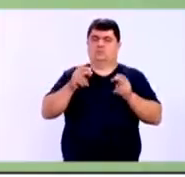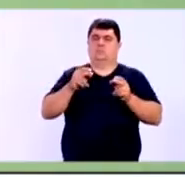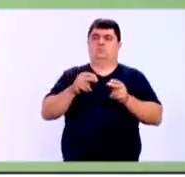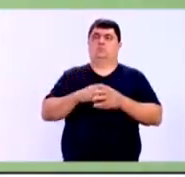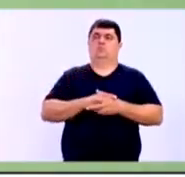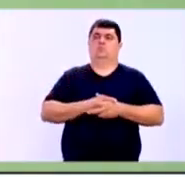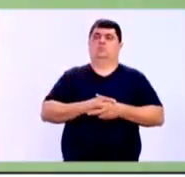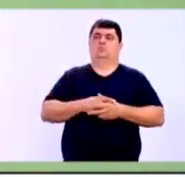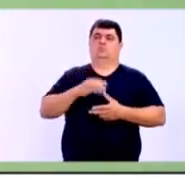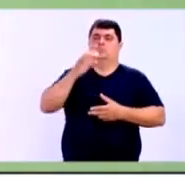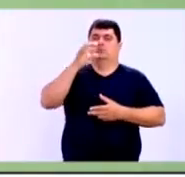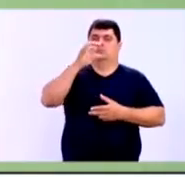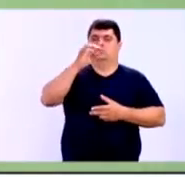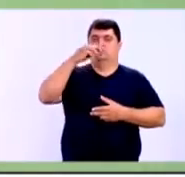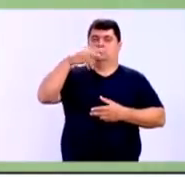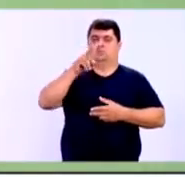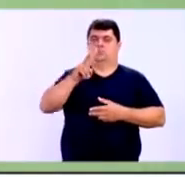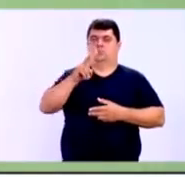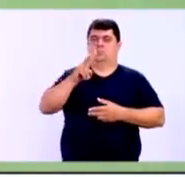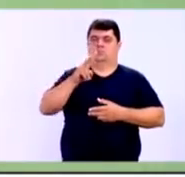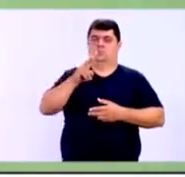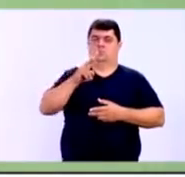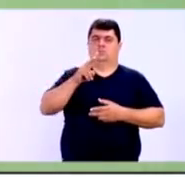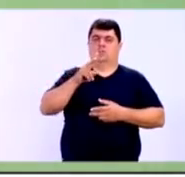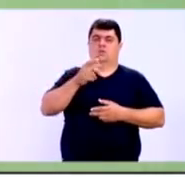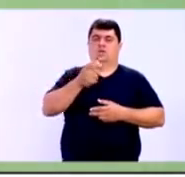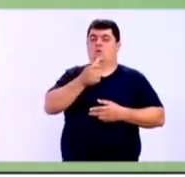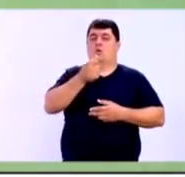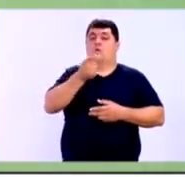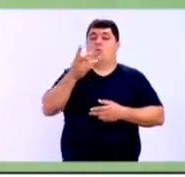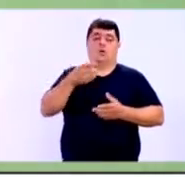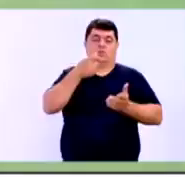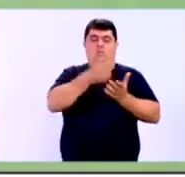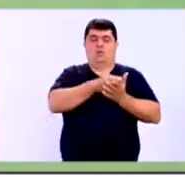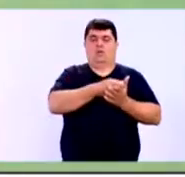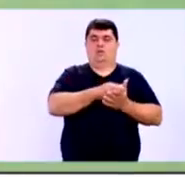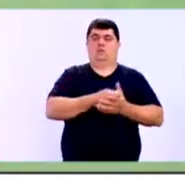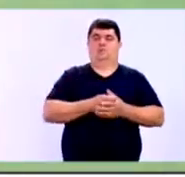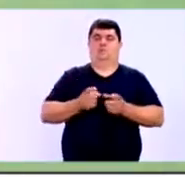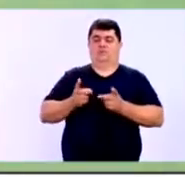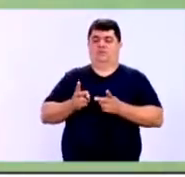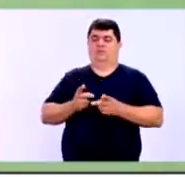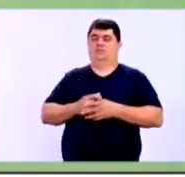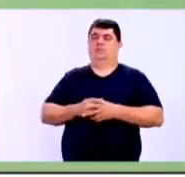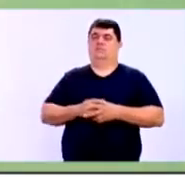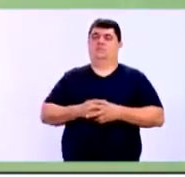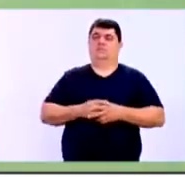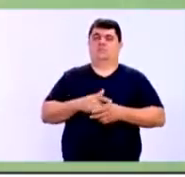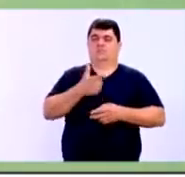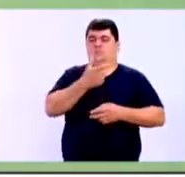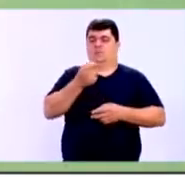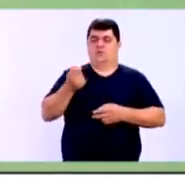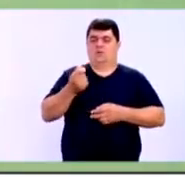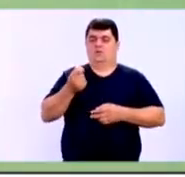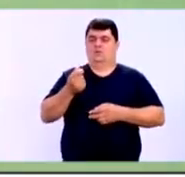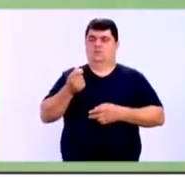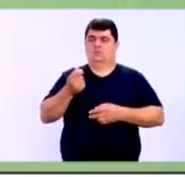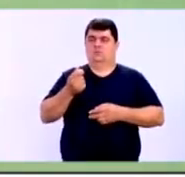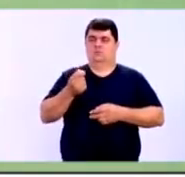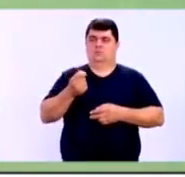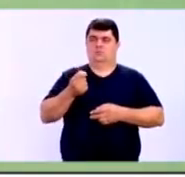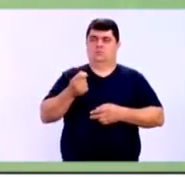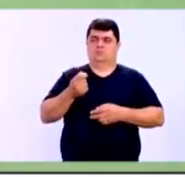O CMV, custo da mercadoria vendida. Comprei R$200 de uma